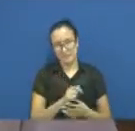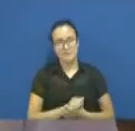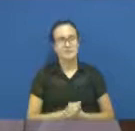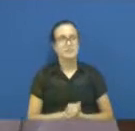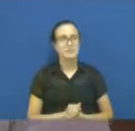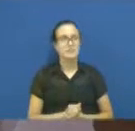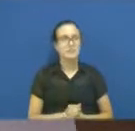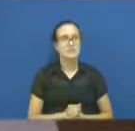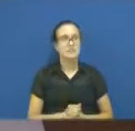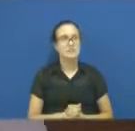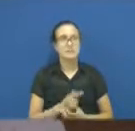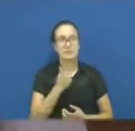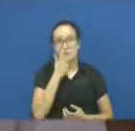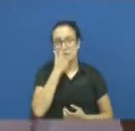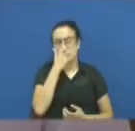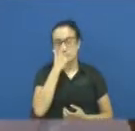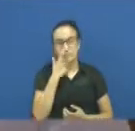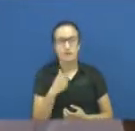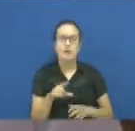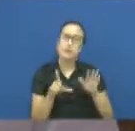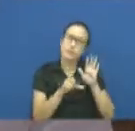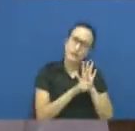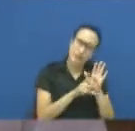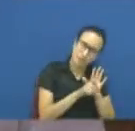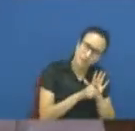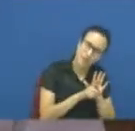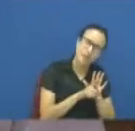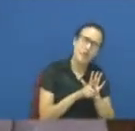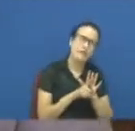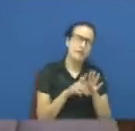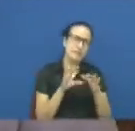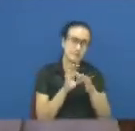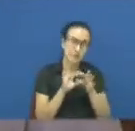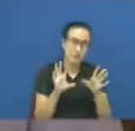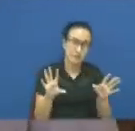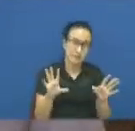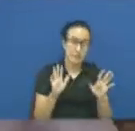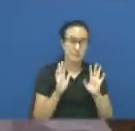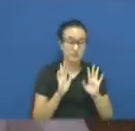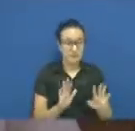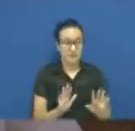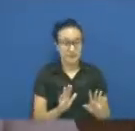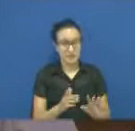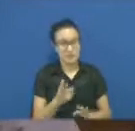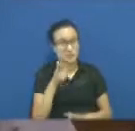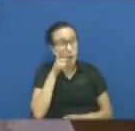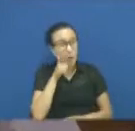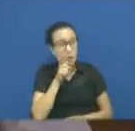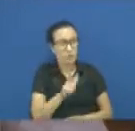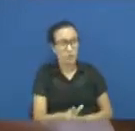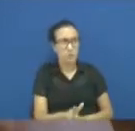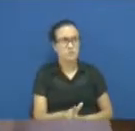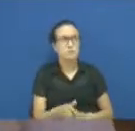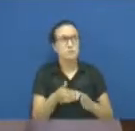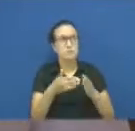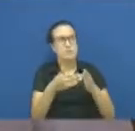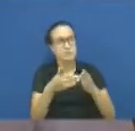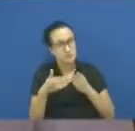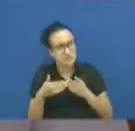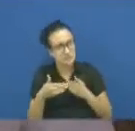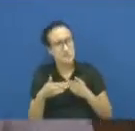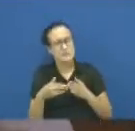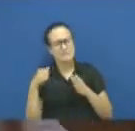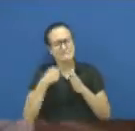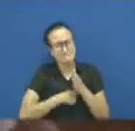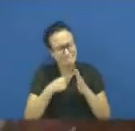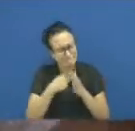através do recurso da Lei Rouanet. Só que para você conseguir esses recursos, você precisa batalhar. A